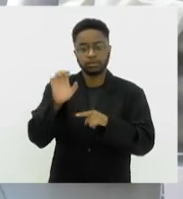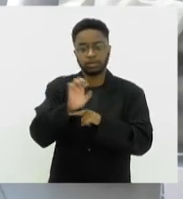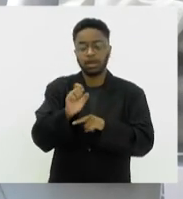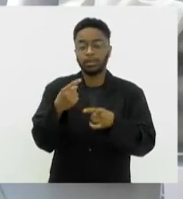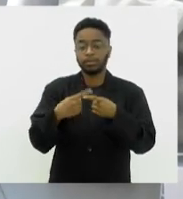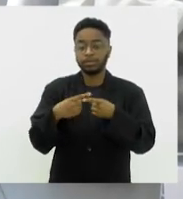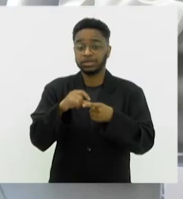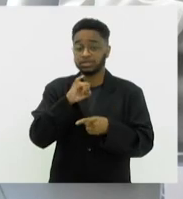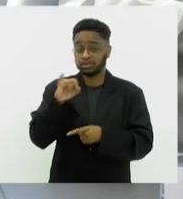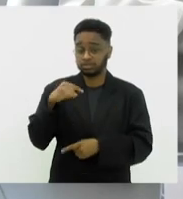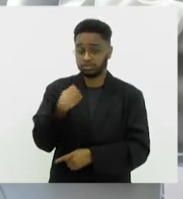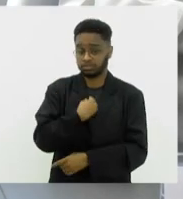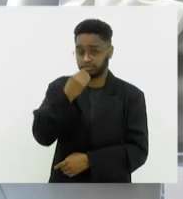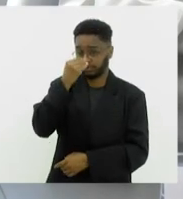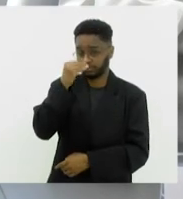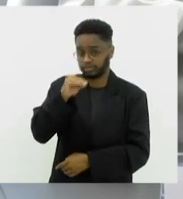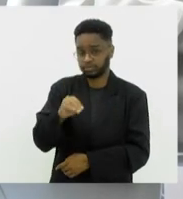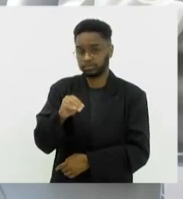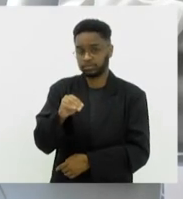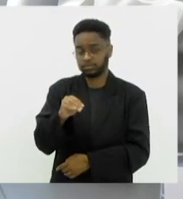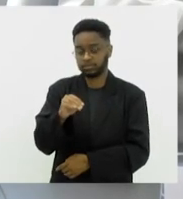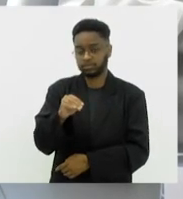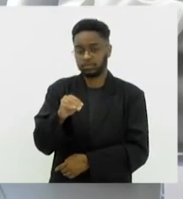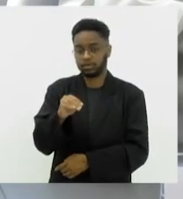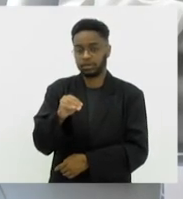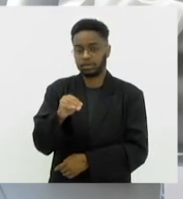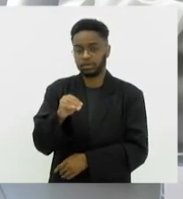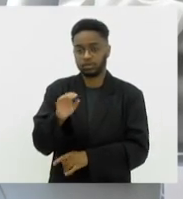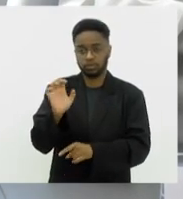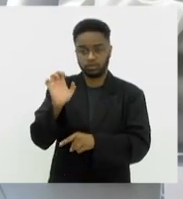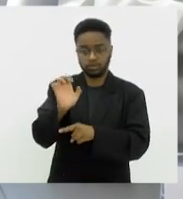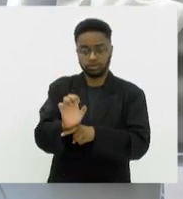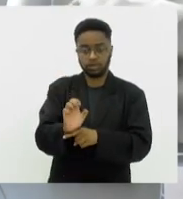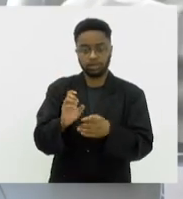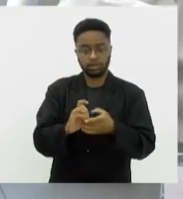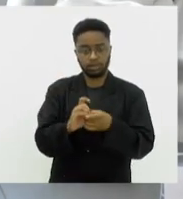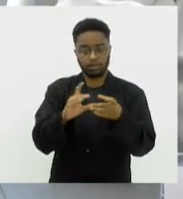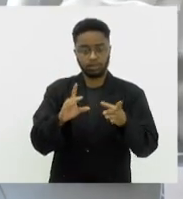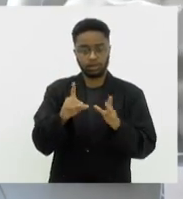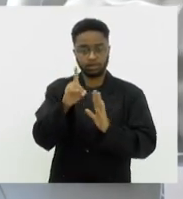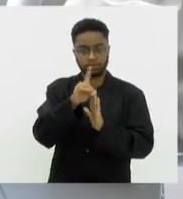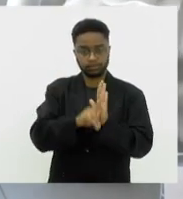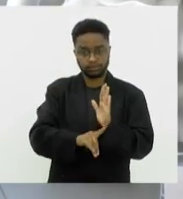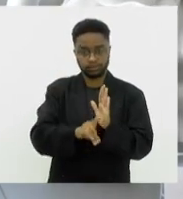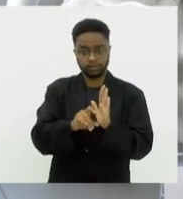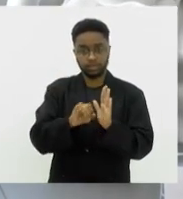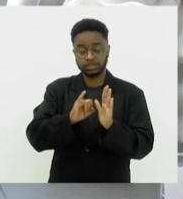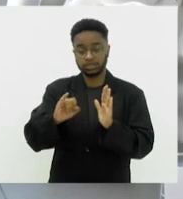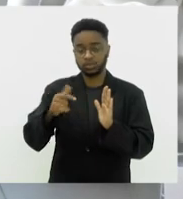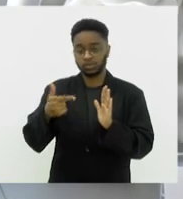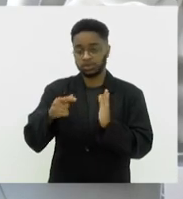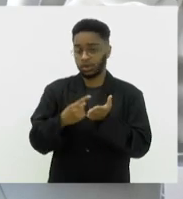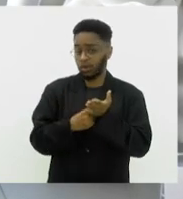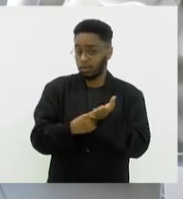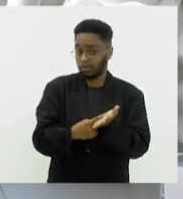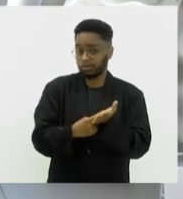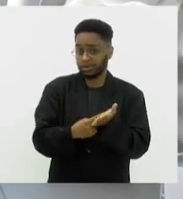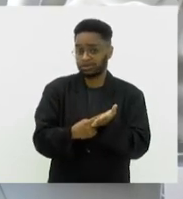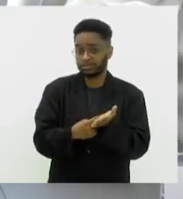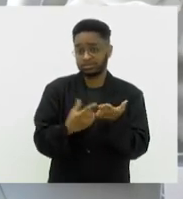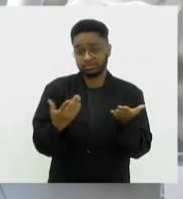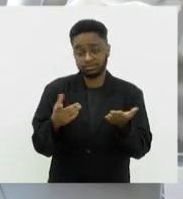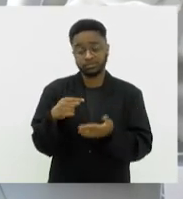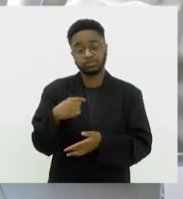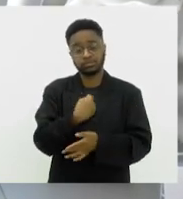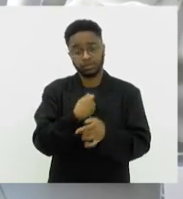para os paraos eh para o próprio estado democrático de direito não se comprometendo com o estado democrático de direito a gente